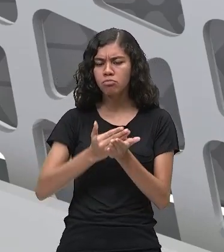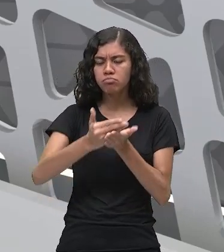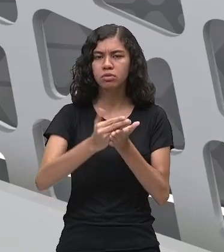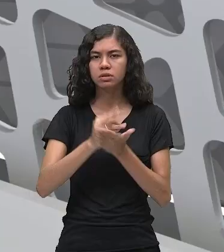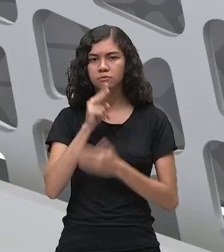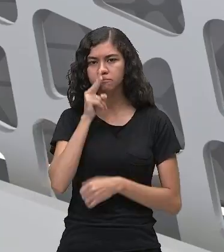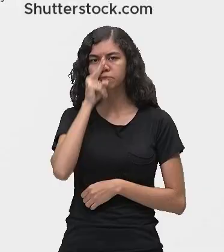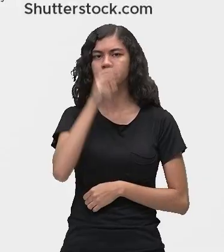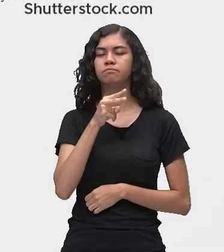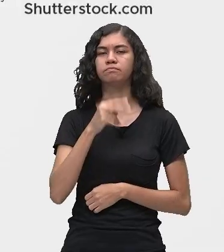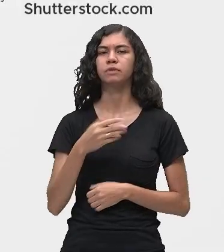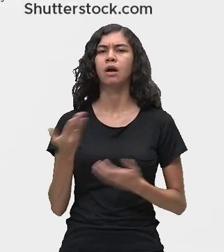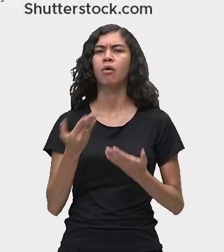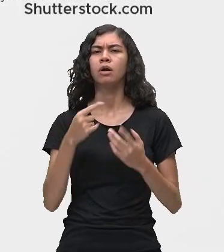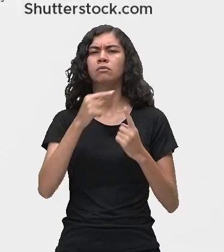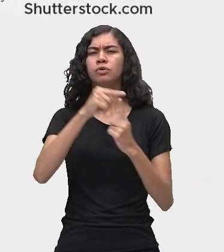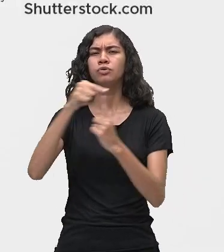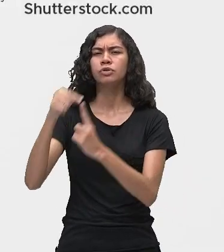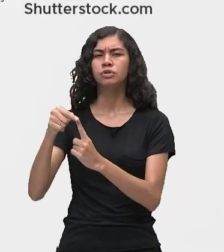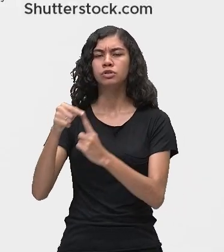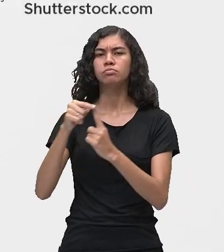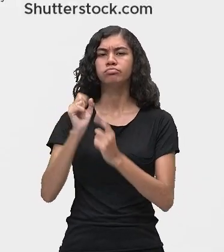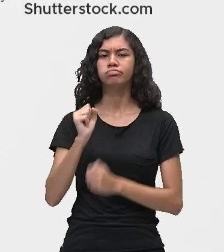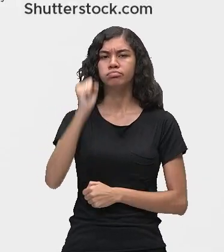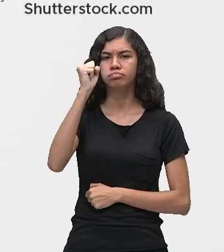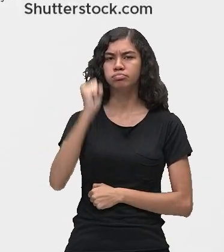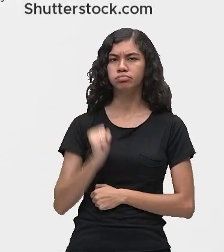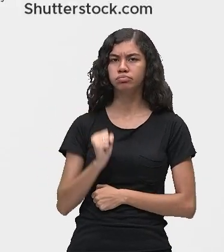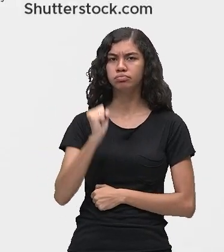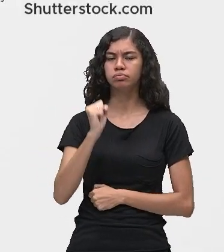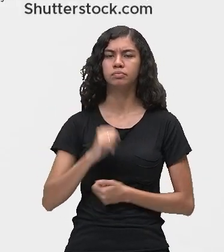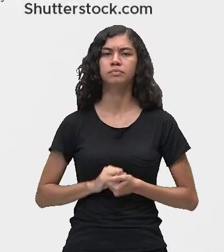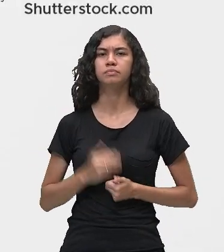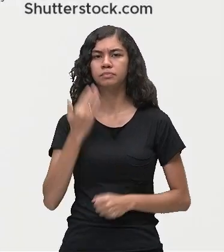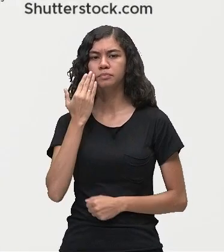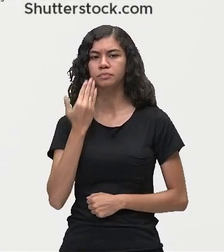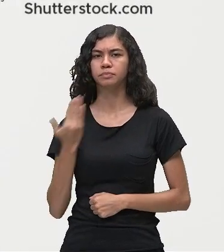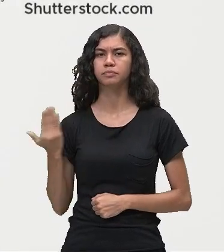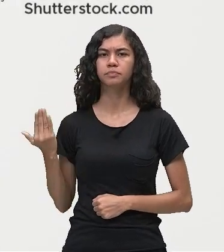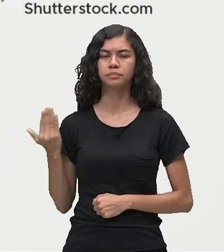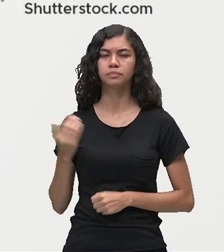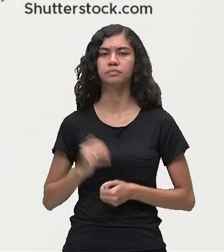de alavancas? Os tipos de alavancas são